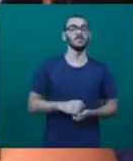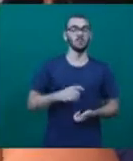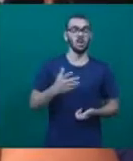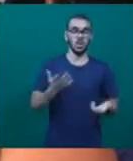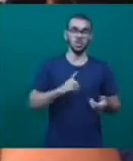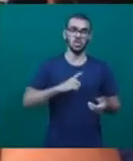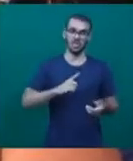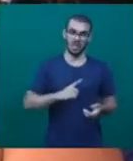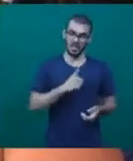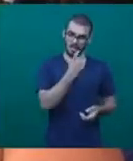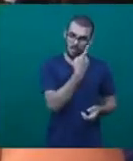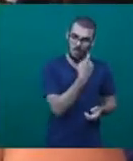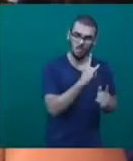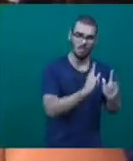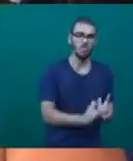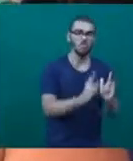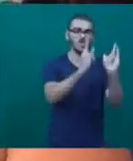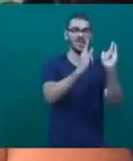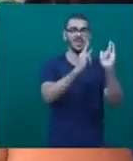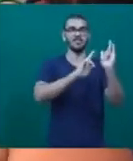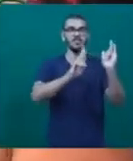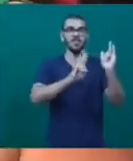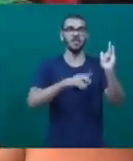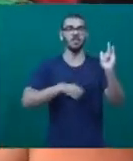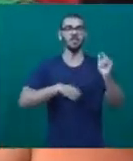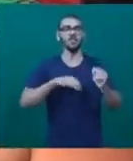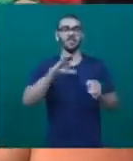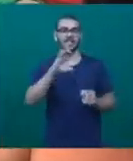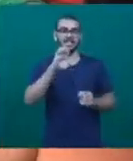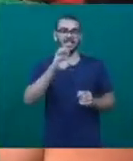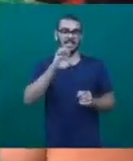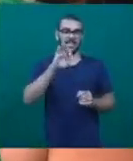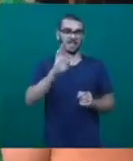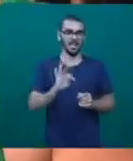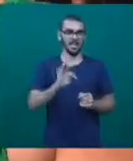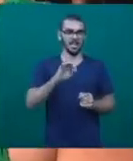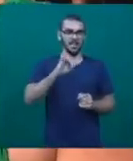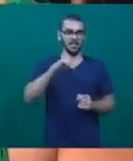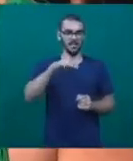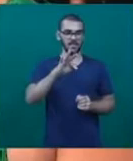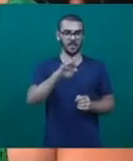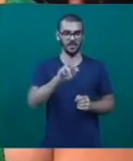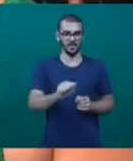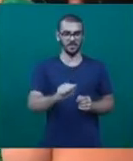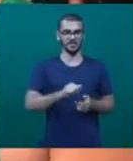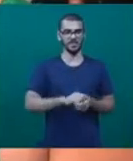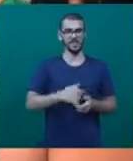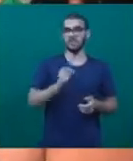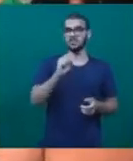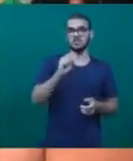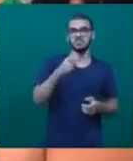que já está em funcionamento, que é o que a gente chama de carinhosamente aqui de CT Infra, que na verdade são editais